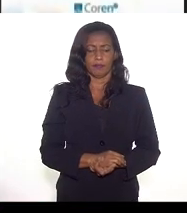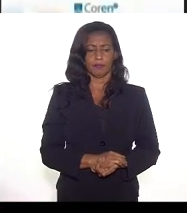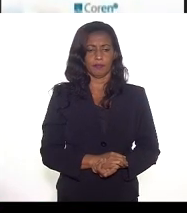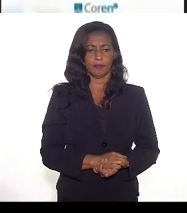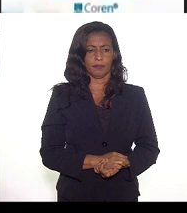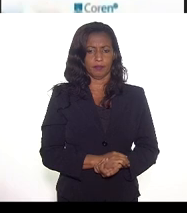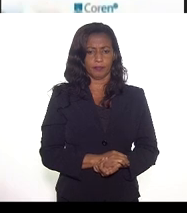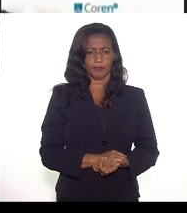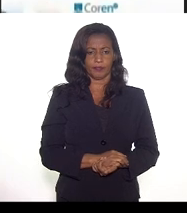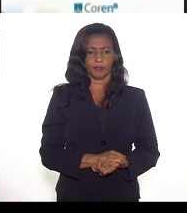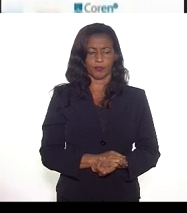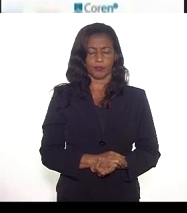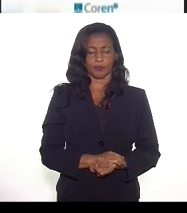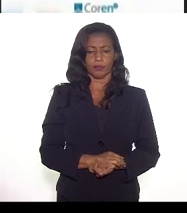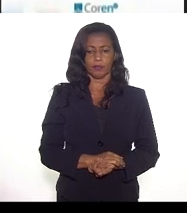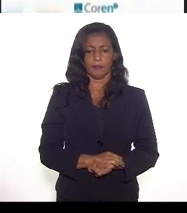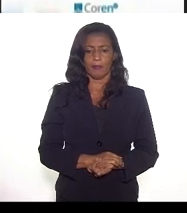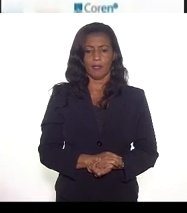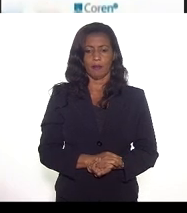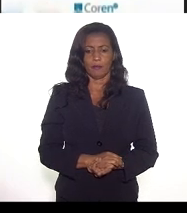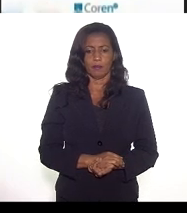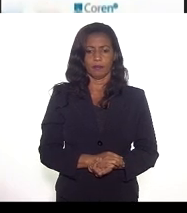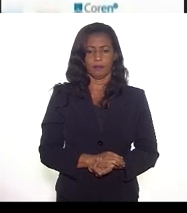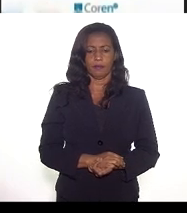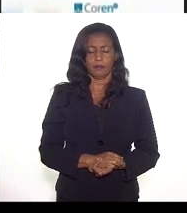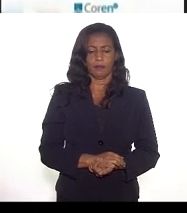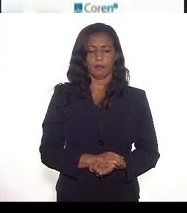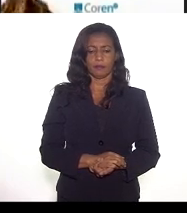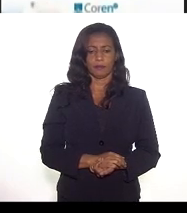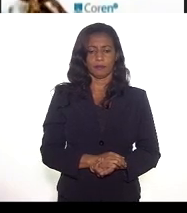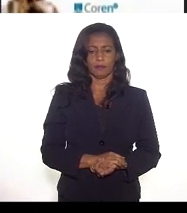Sem problema. Deputado Charles.